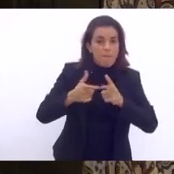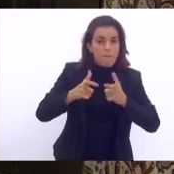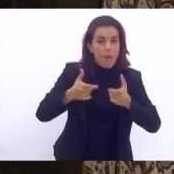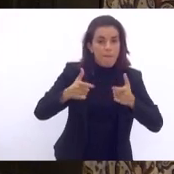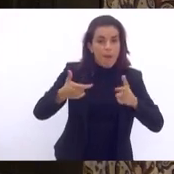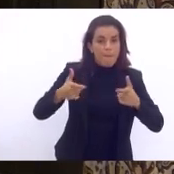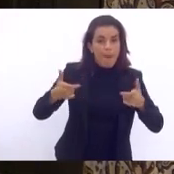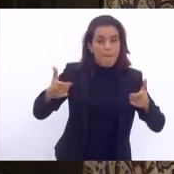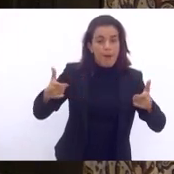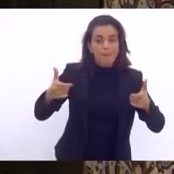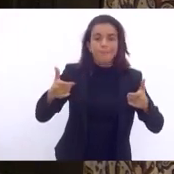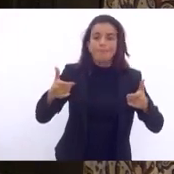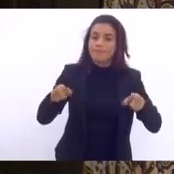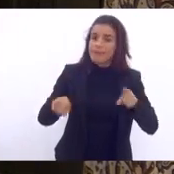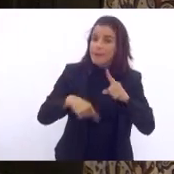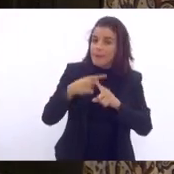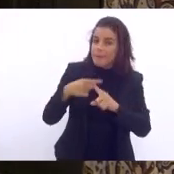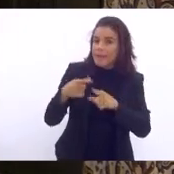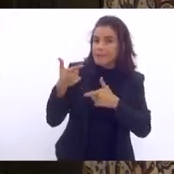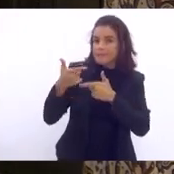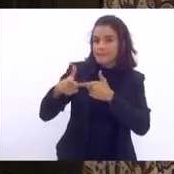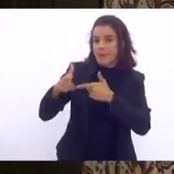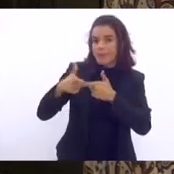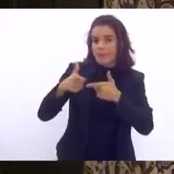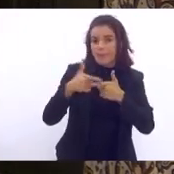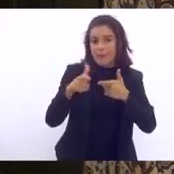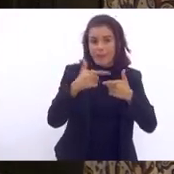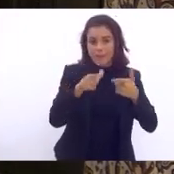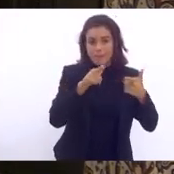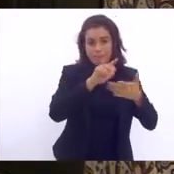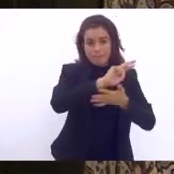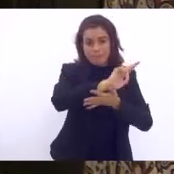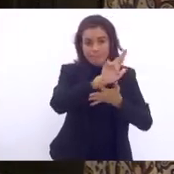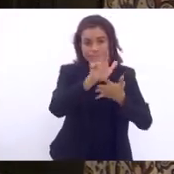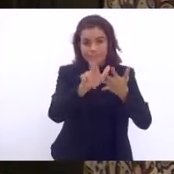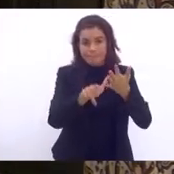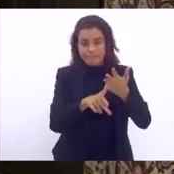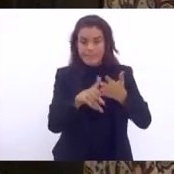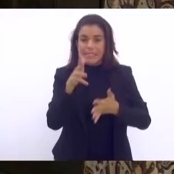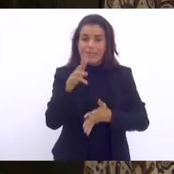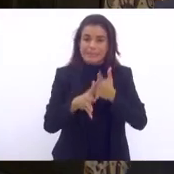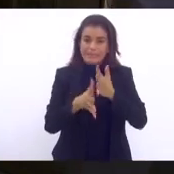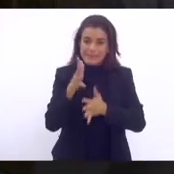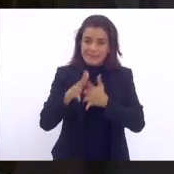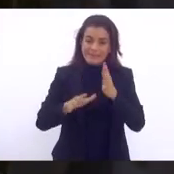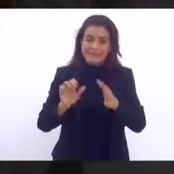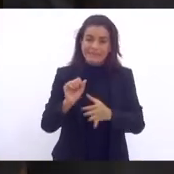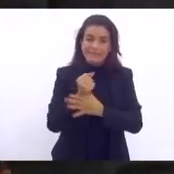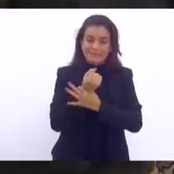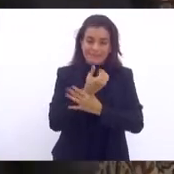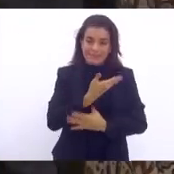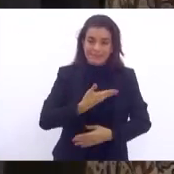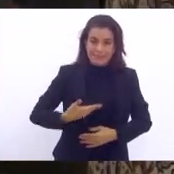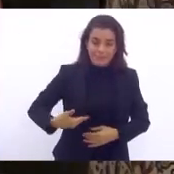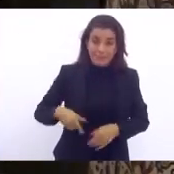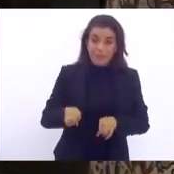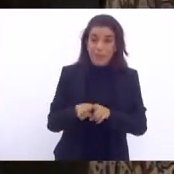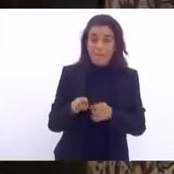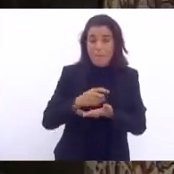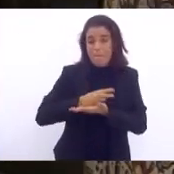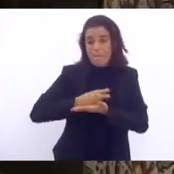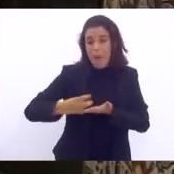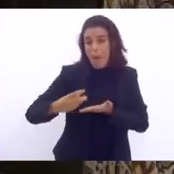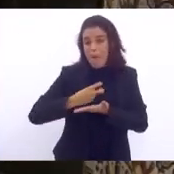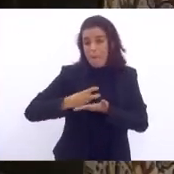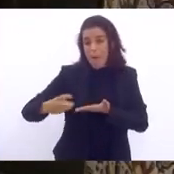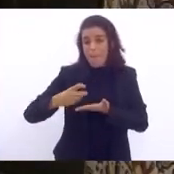que afetam a nossa segurança pública. Temos uma alta letalidade policial também, morrem muitos policiais.